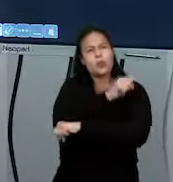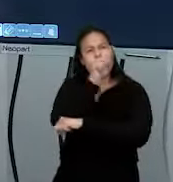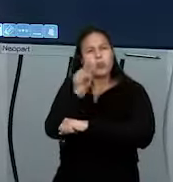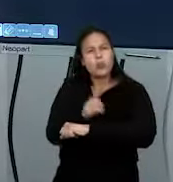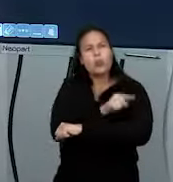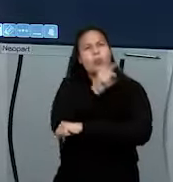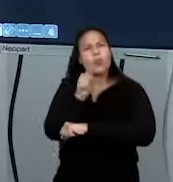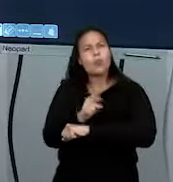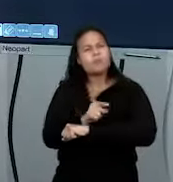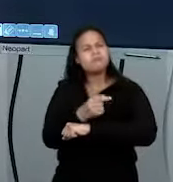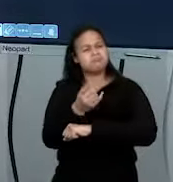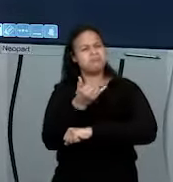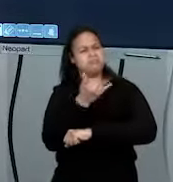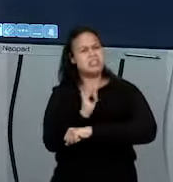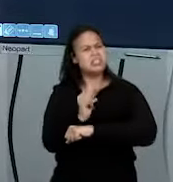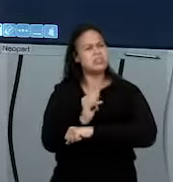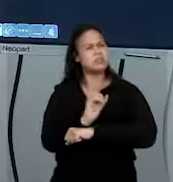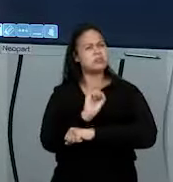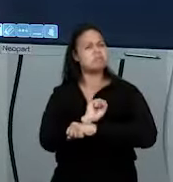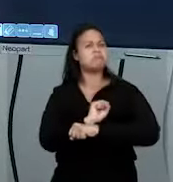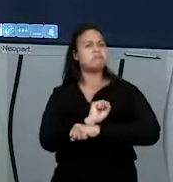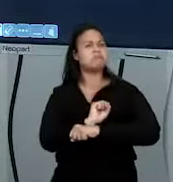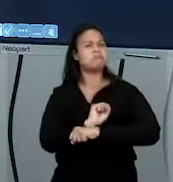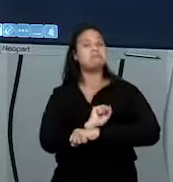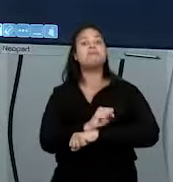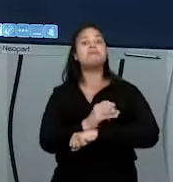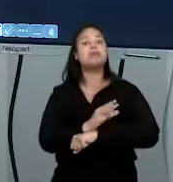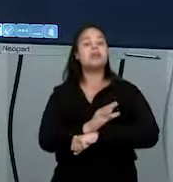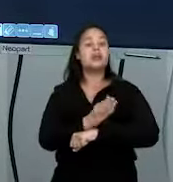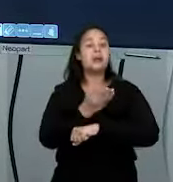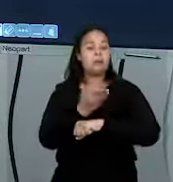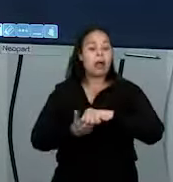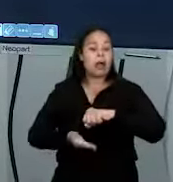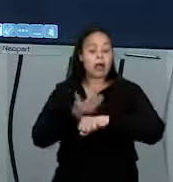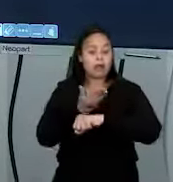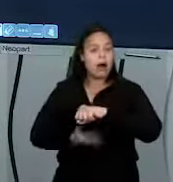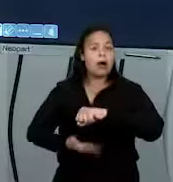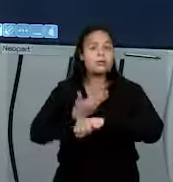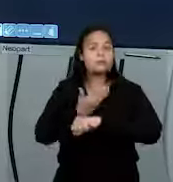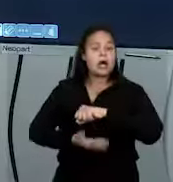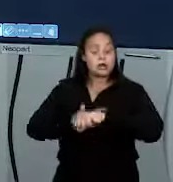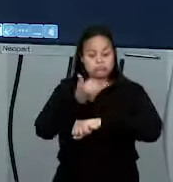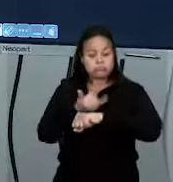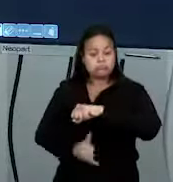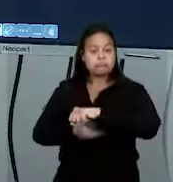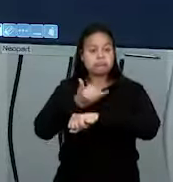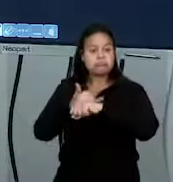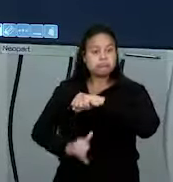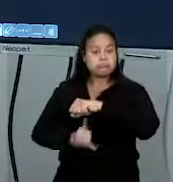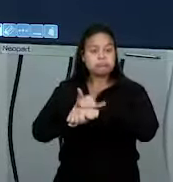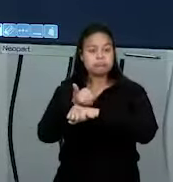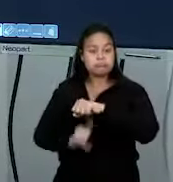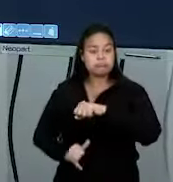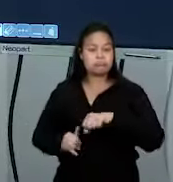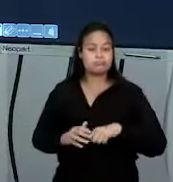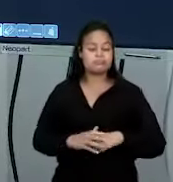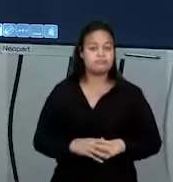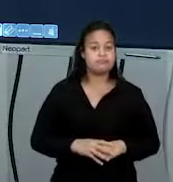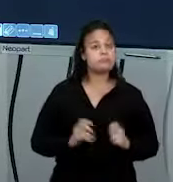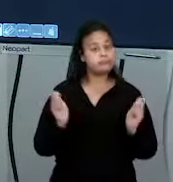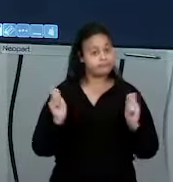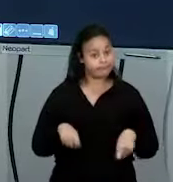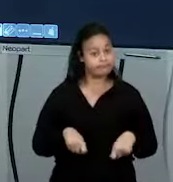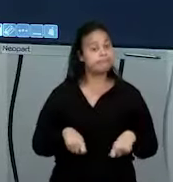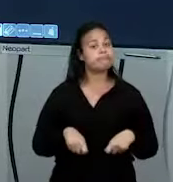tem energia sendo consumida, então pode estar perdendo essa energia. Se